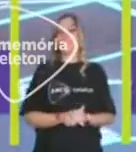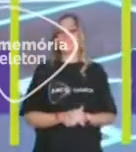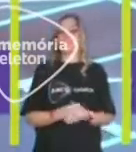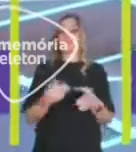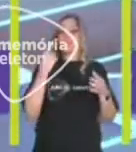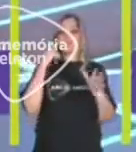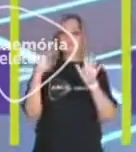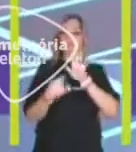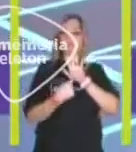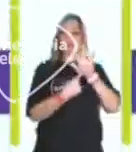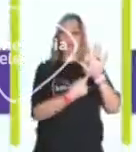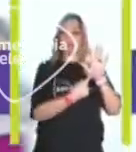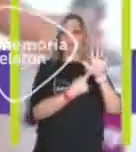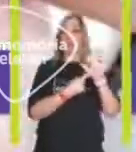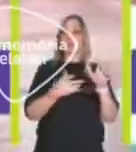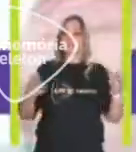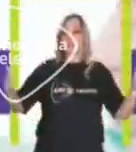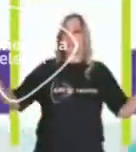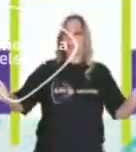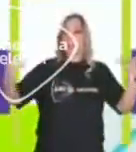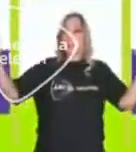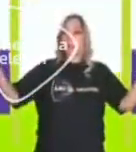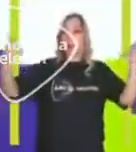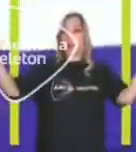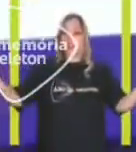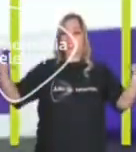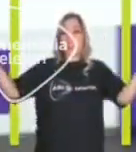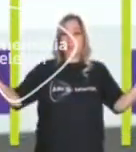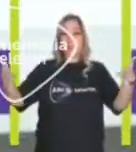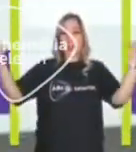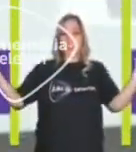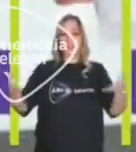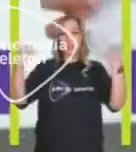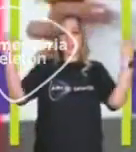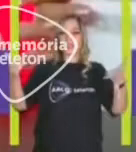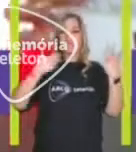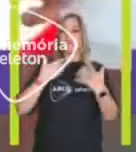eu quero aqui agradecer a você o carinho